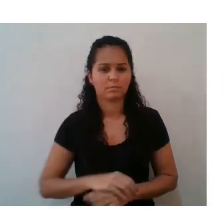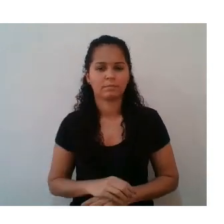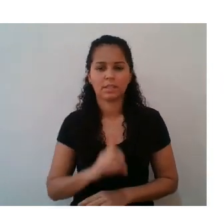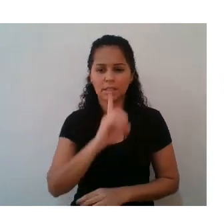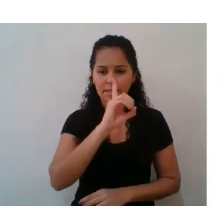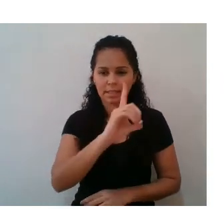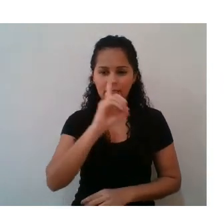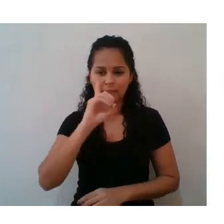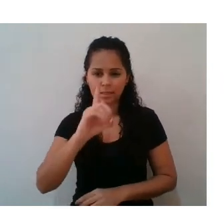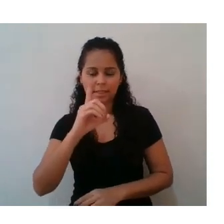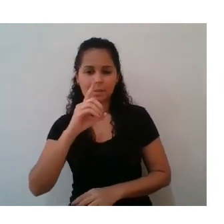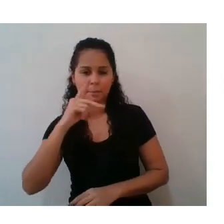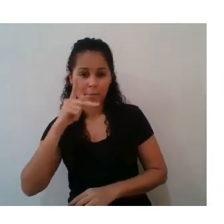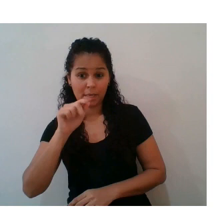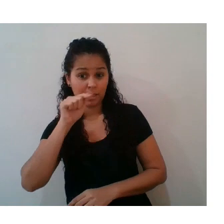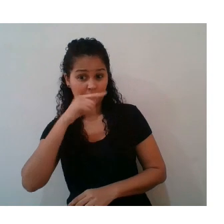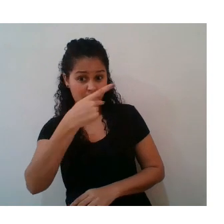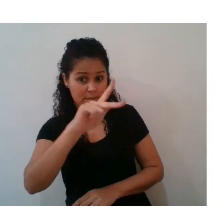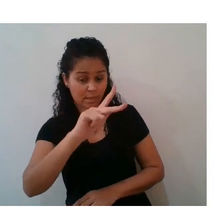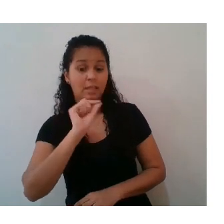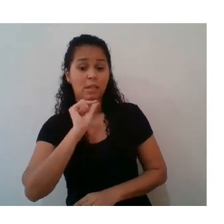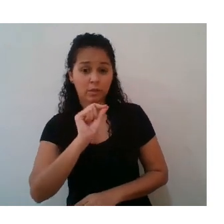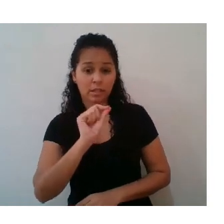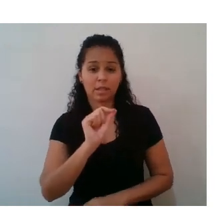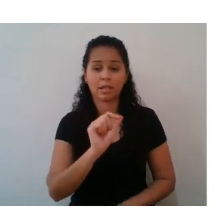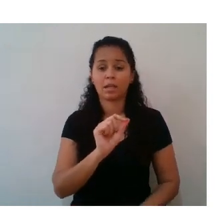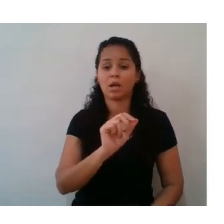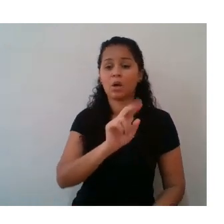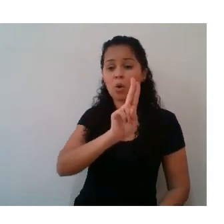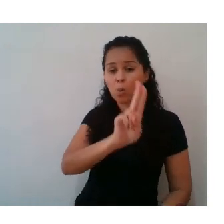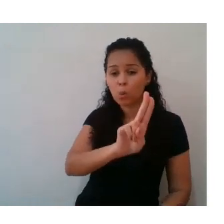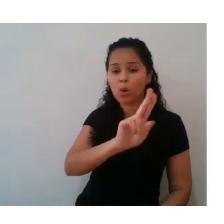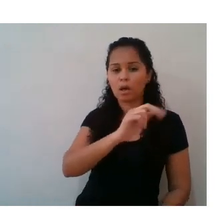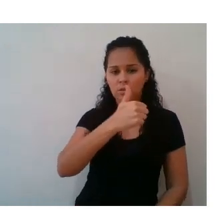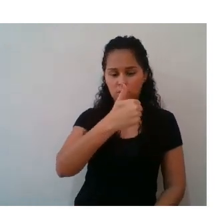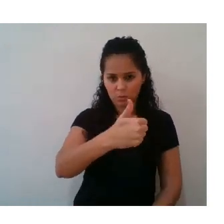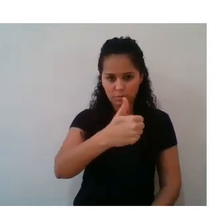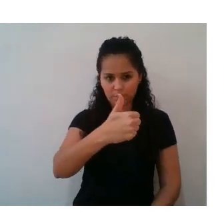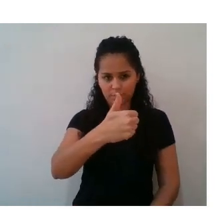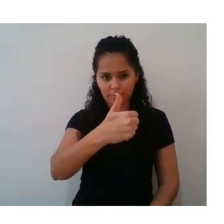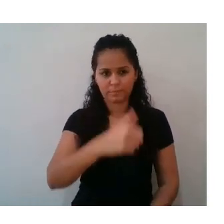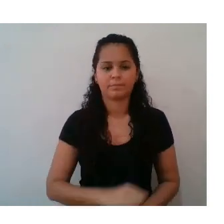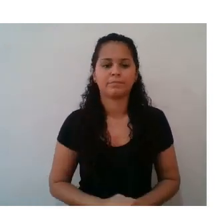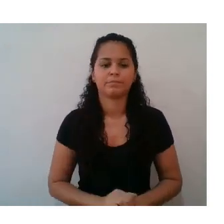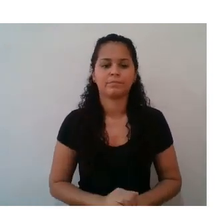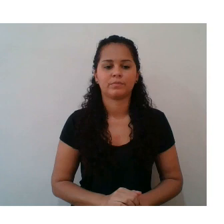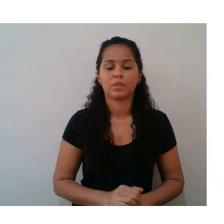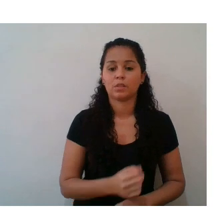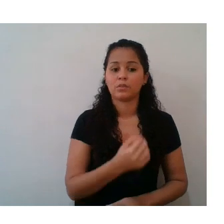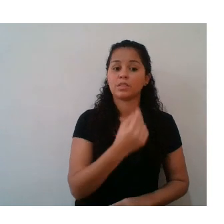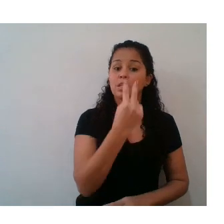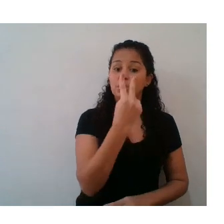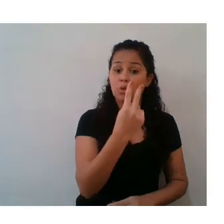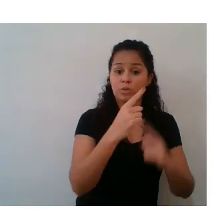a DDP dele de U1, que vai ser a resistência dele vezes a corrente que passa por ele, que é 4